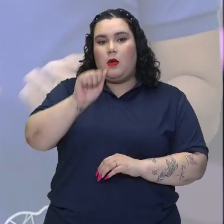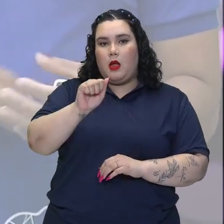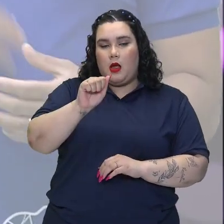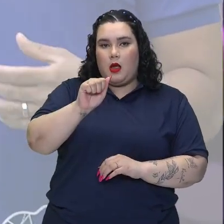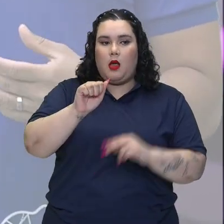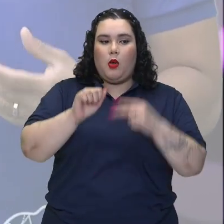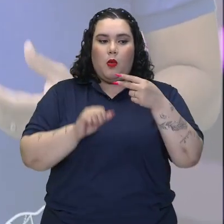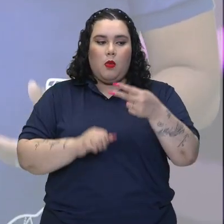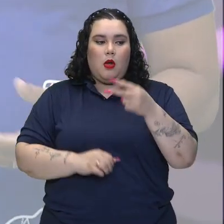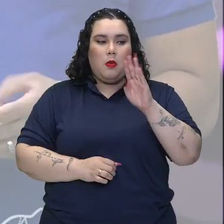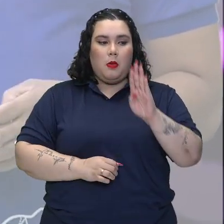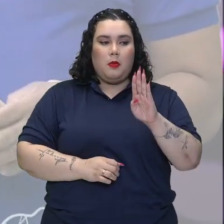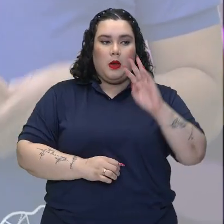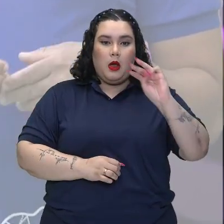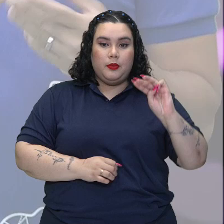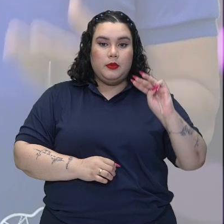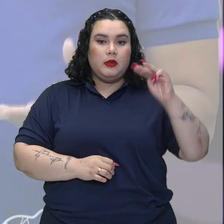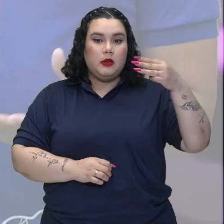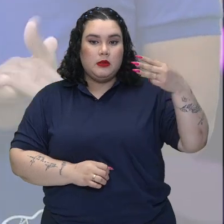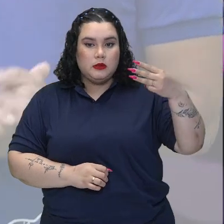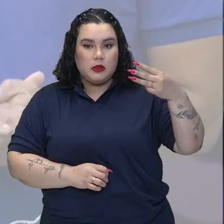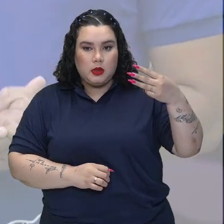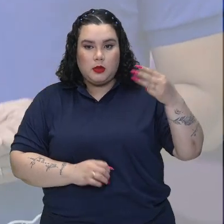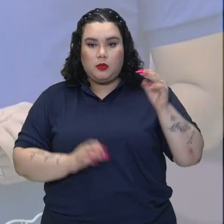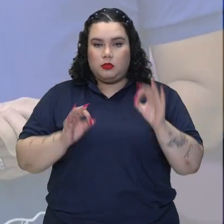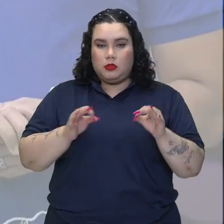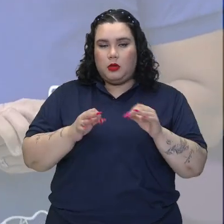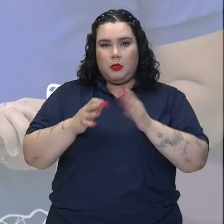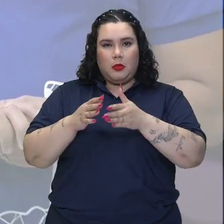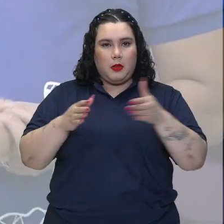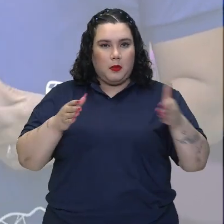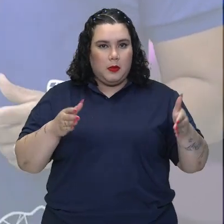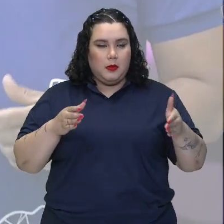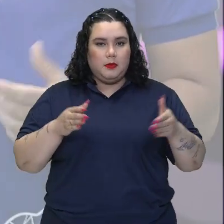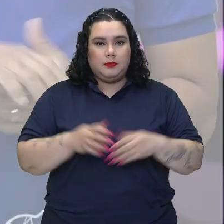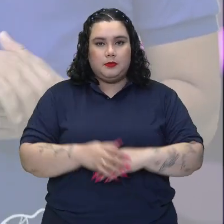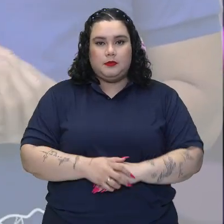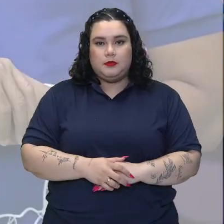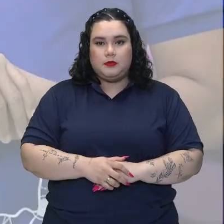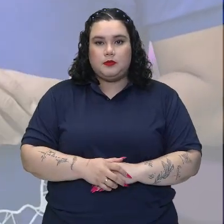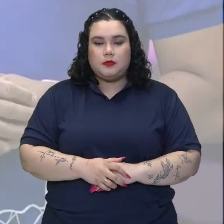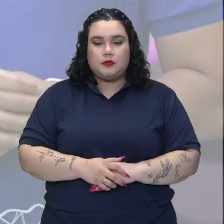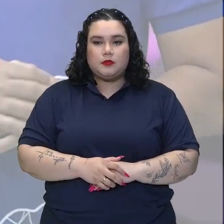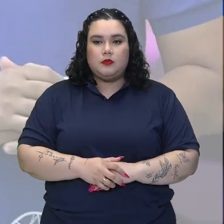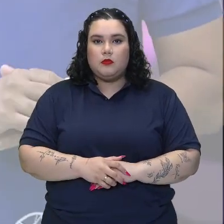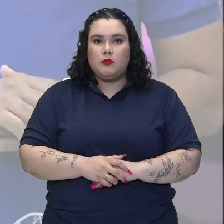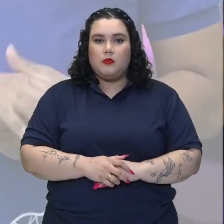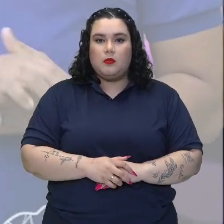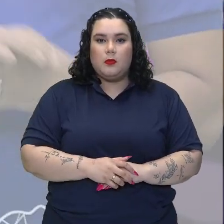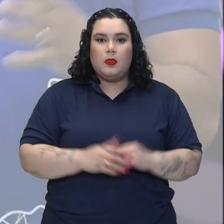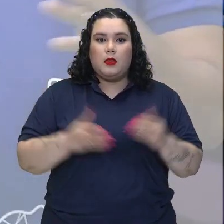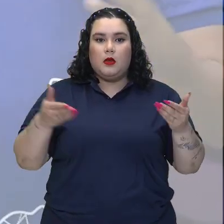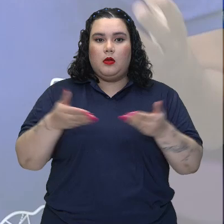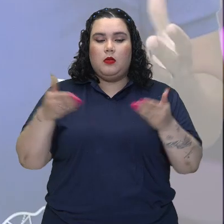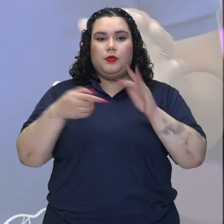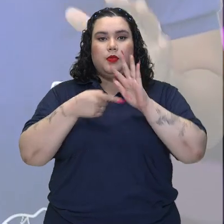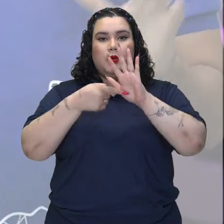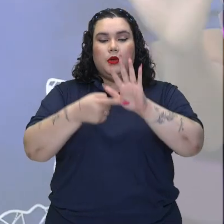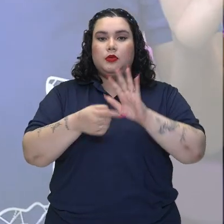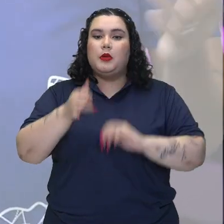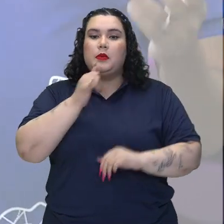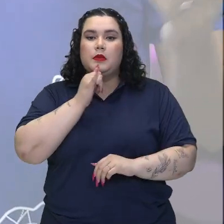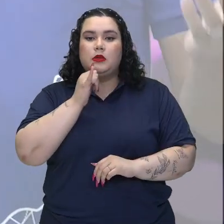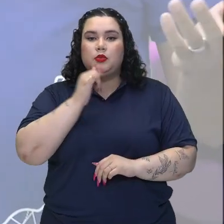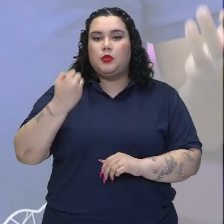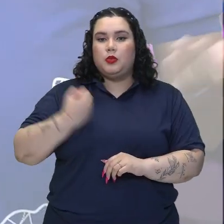B elevado ao cubo, e assim sucessivamente. Então, ó, vamos aqui com um exemplo numérico.